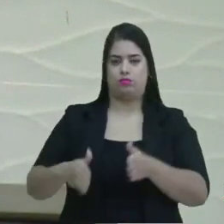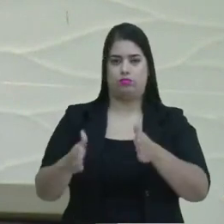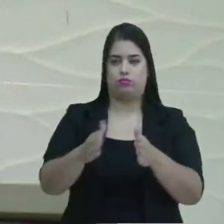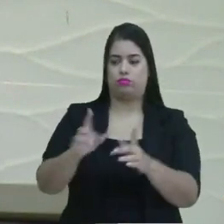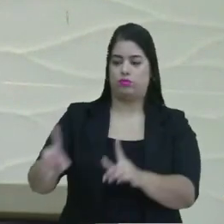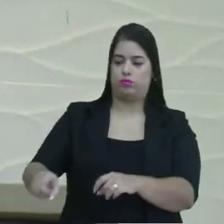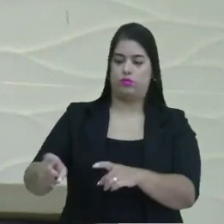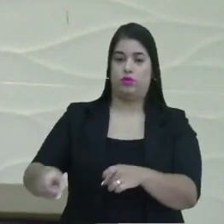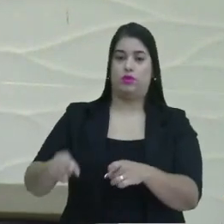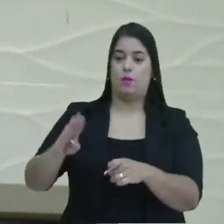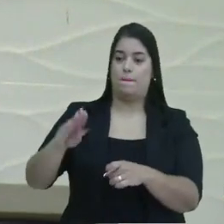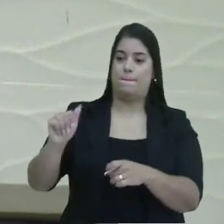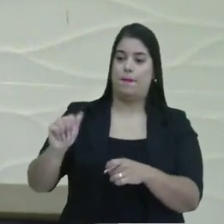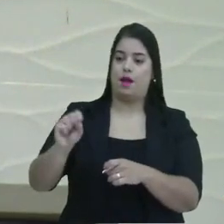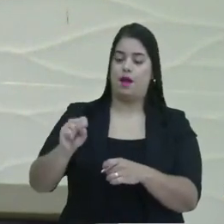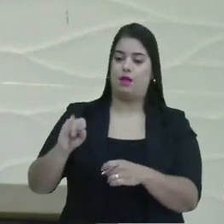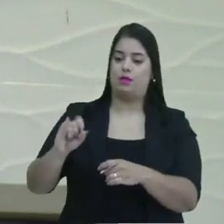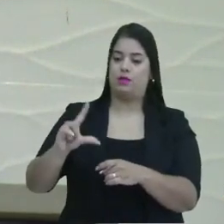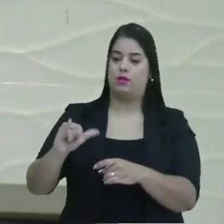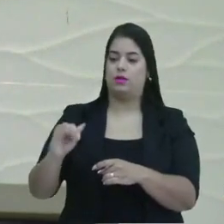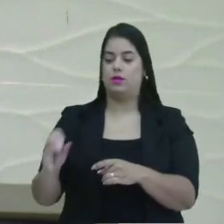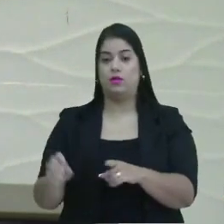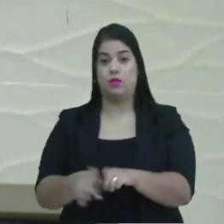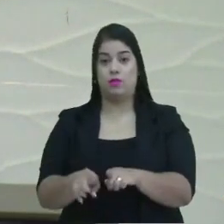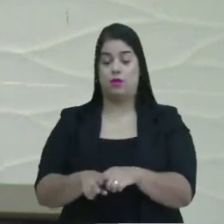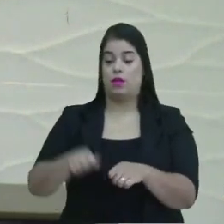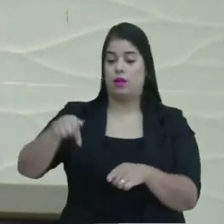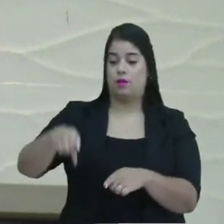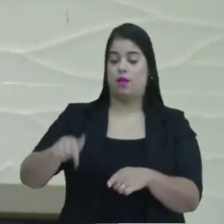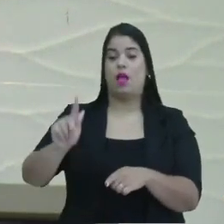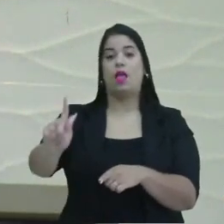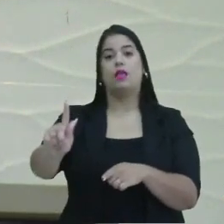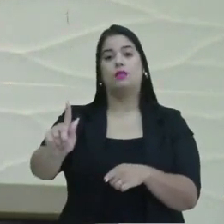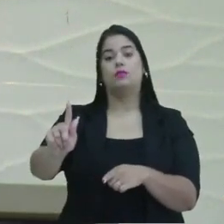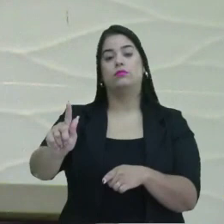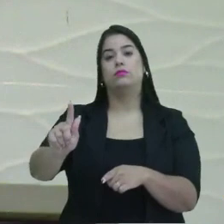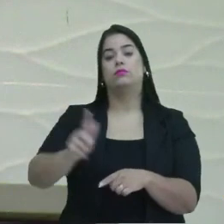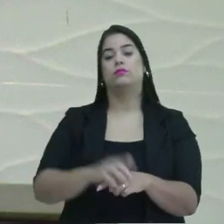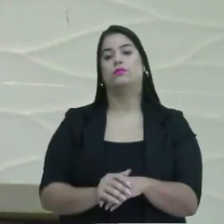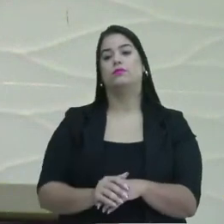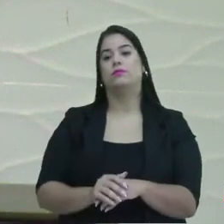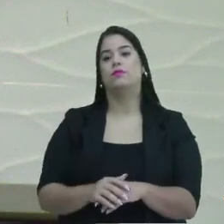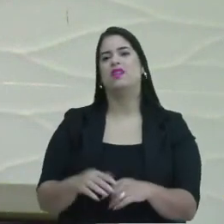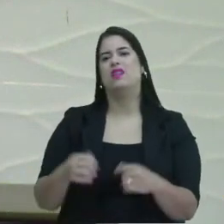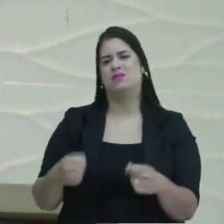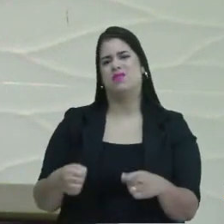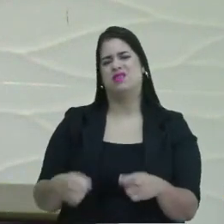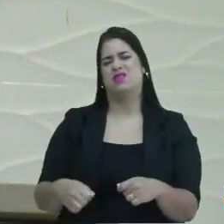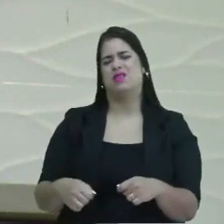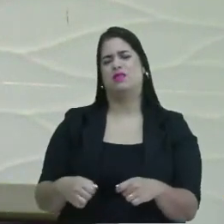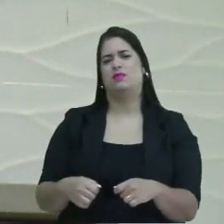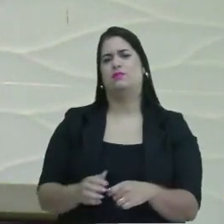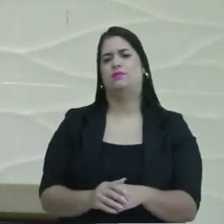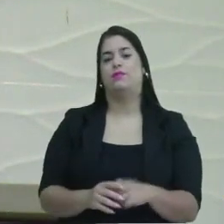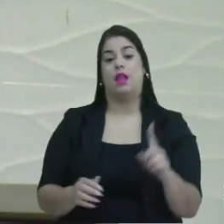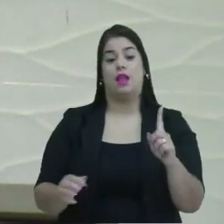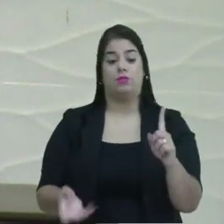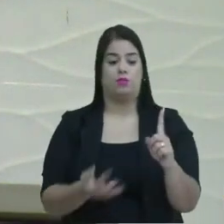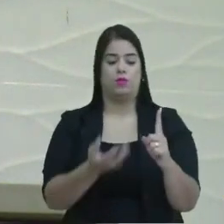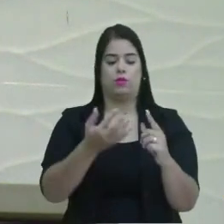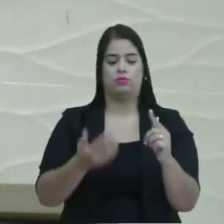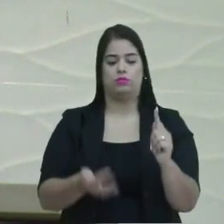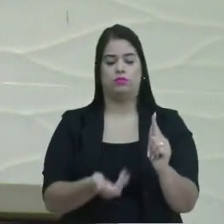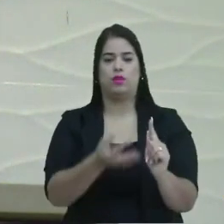sítio Basílio, passando pela granja de Zé de Ciba, aonde recebi essa indicação de alguns moradores da localidade